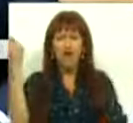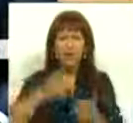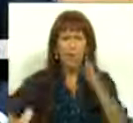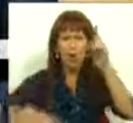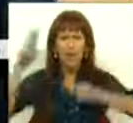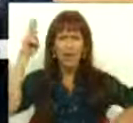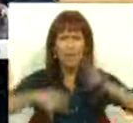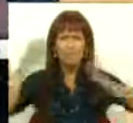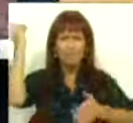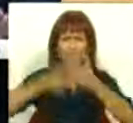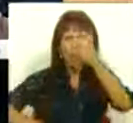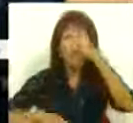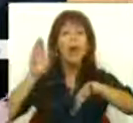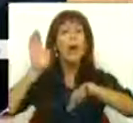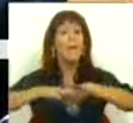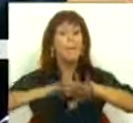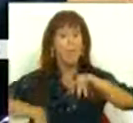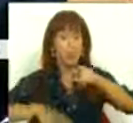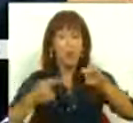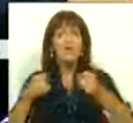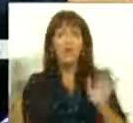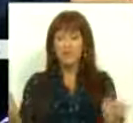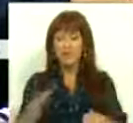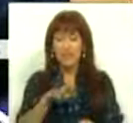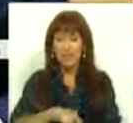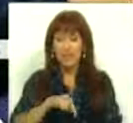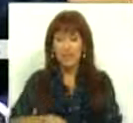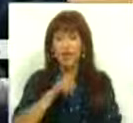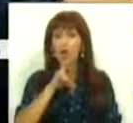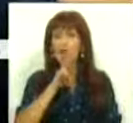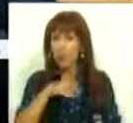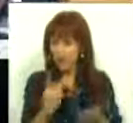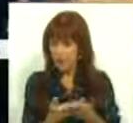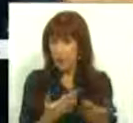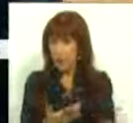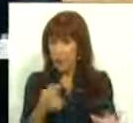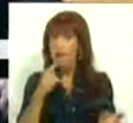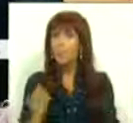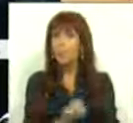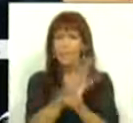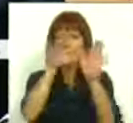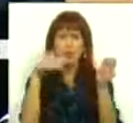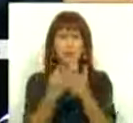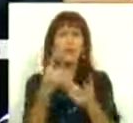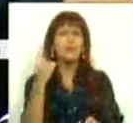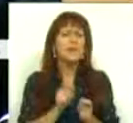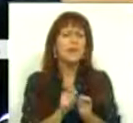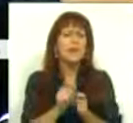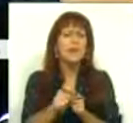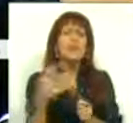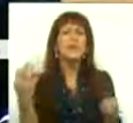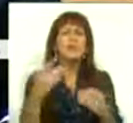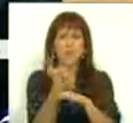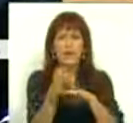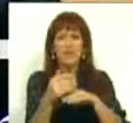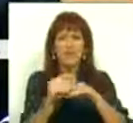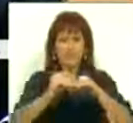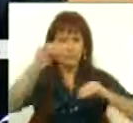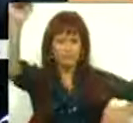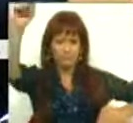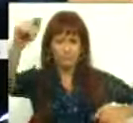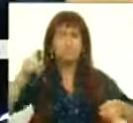carga fiscal. E é por isso que importa nestas respostas deixar bem claro que há uma linha que realmente nos